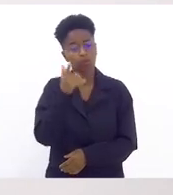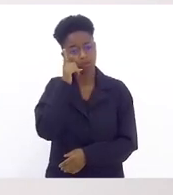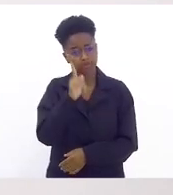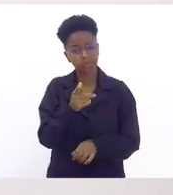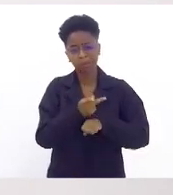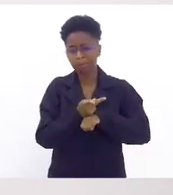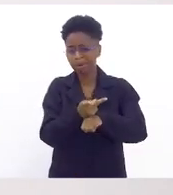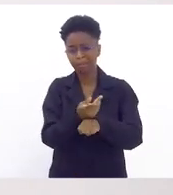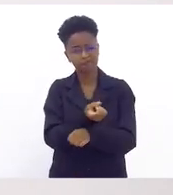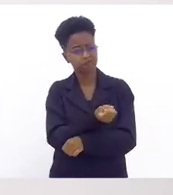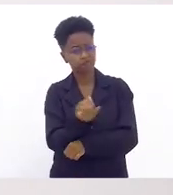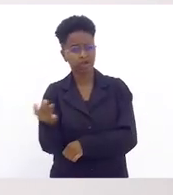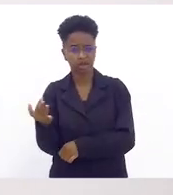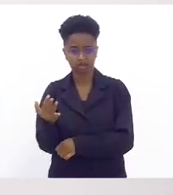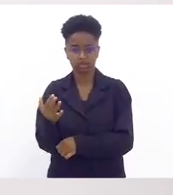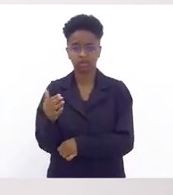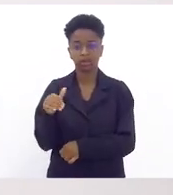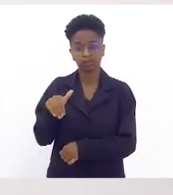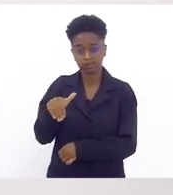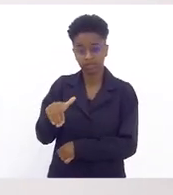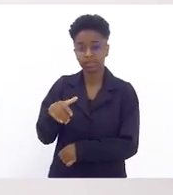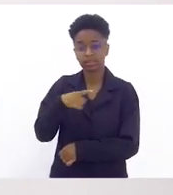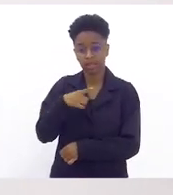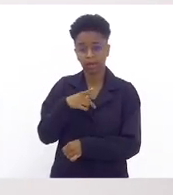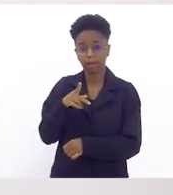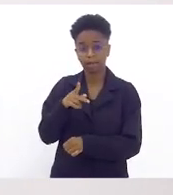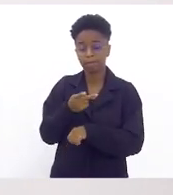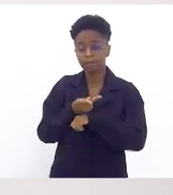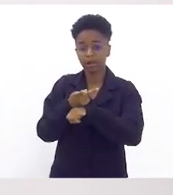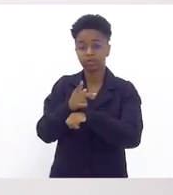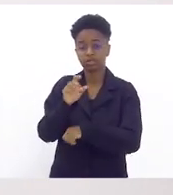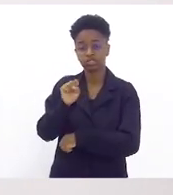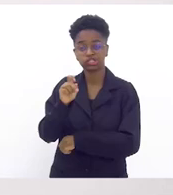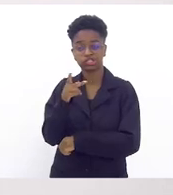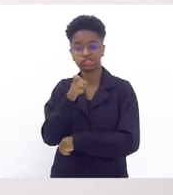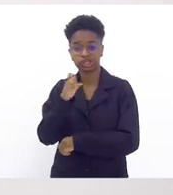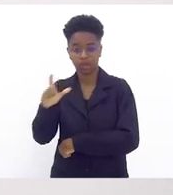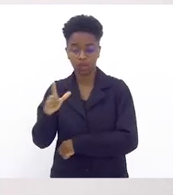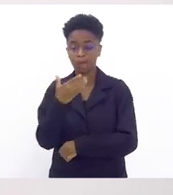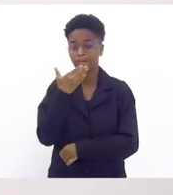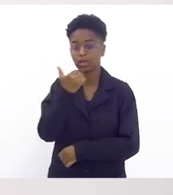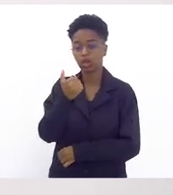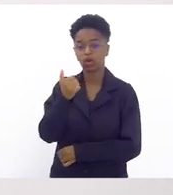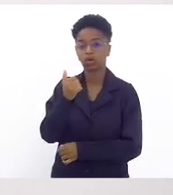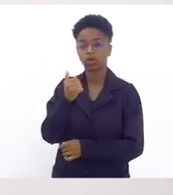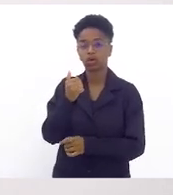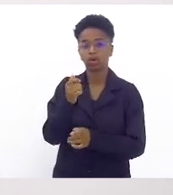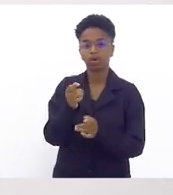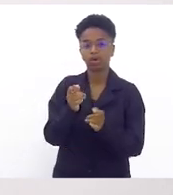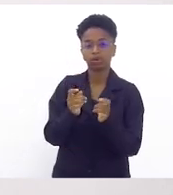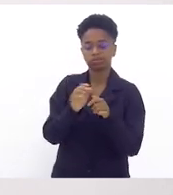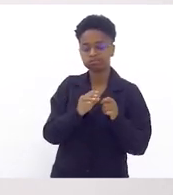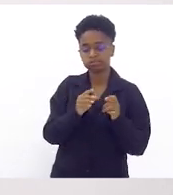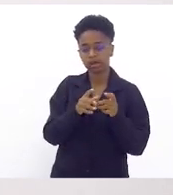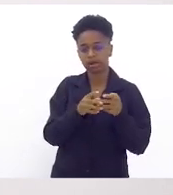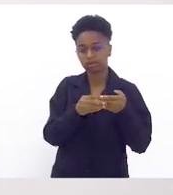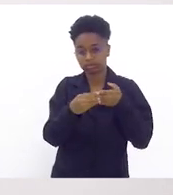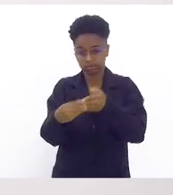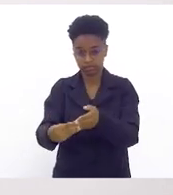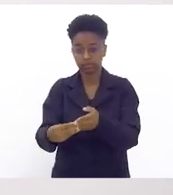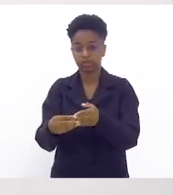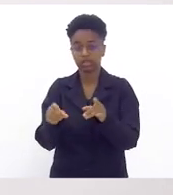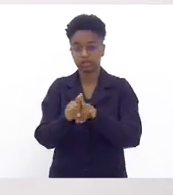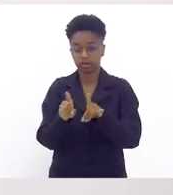diversos prêmios recentemente Renata Tavares ganhou o prêmio Shell de melhor direção a menina fez tu